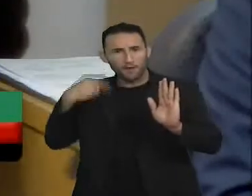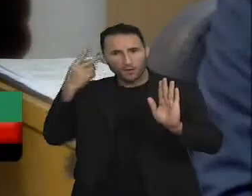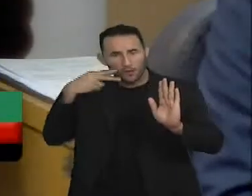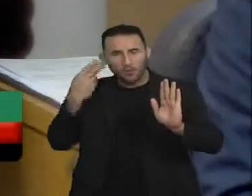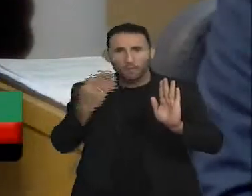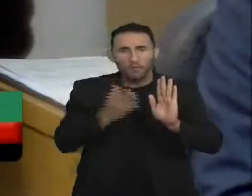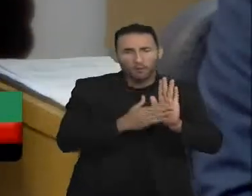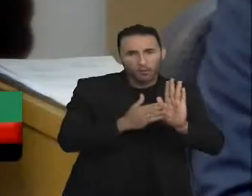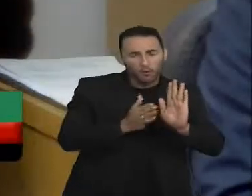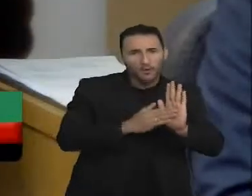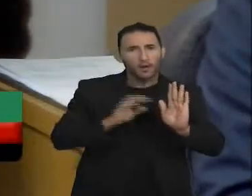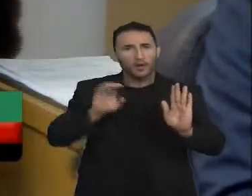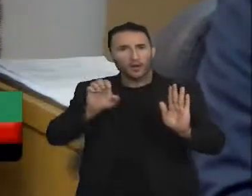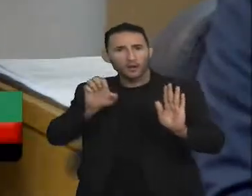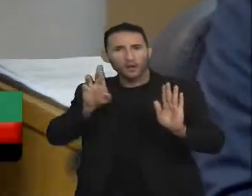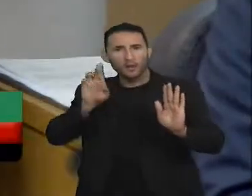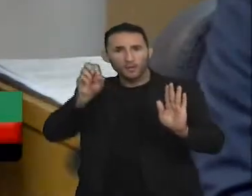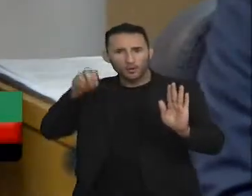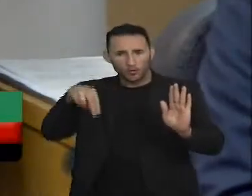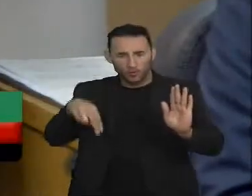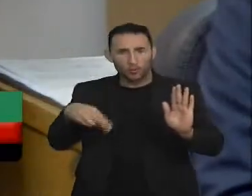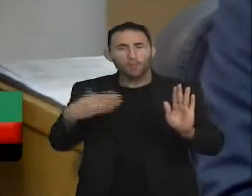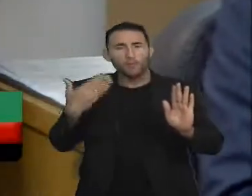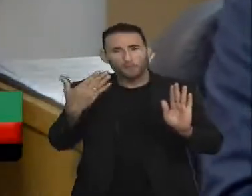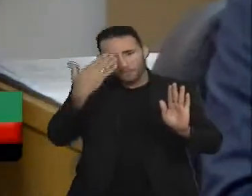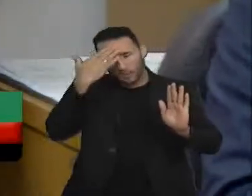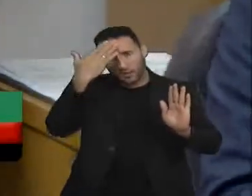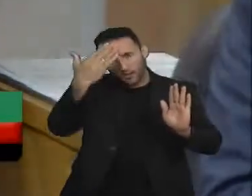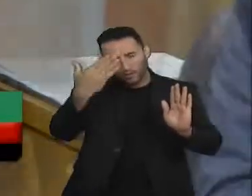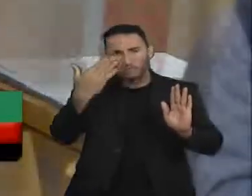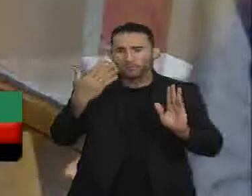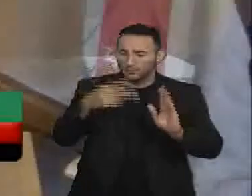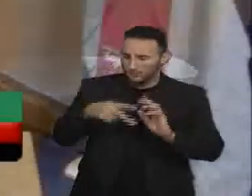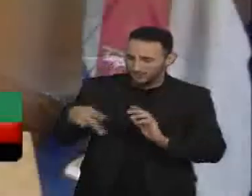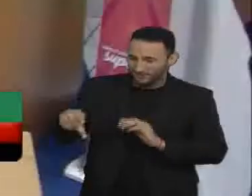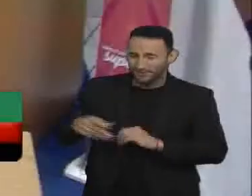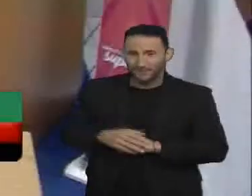Emerson Osasco. Obrigado, presidente. Questão de ordem.